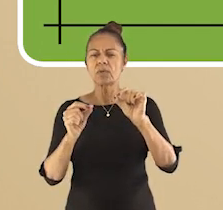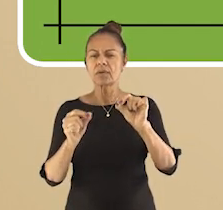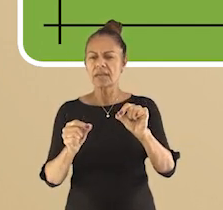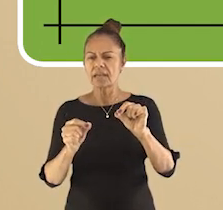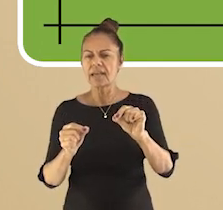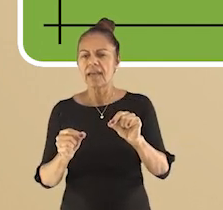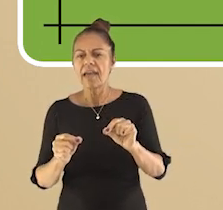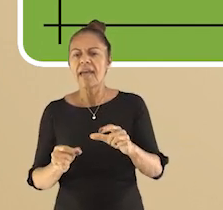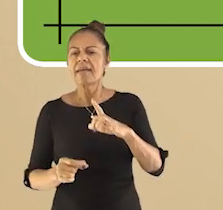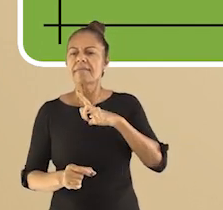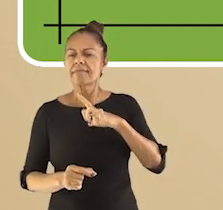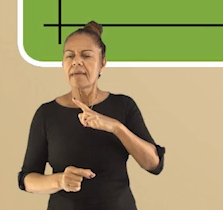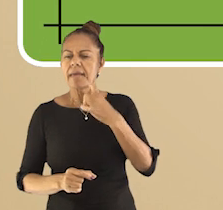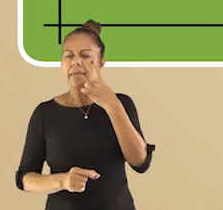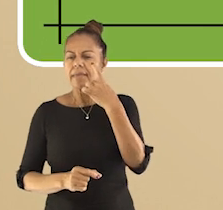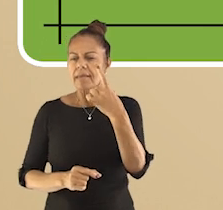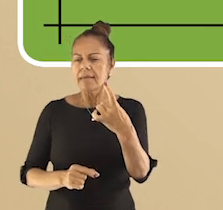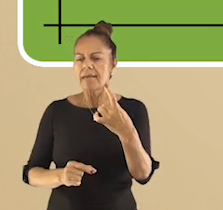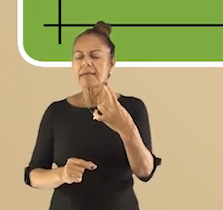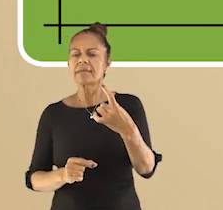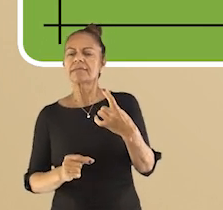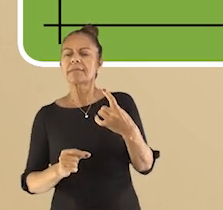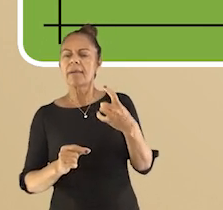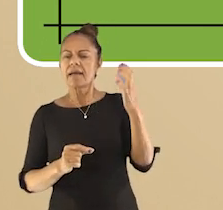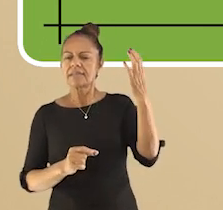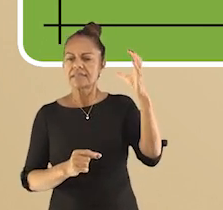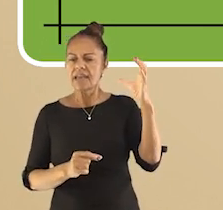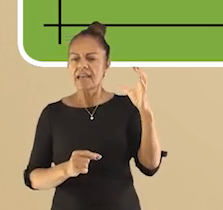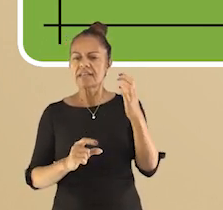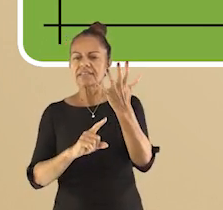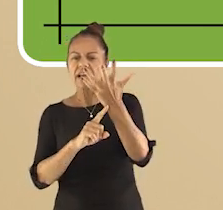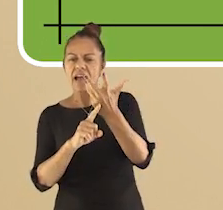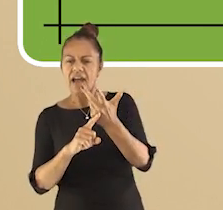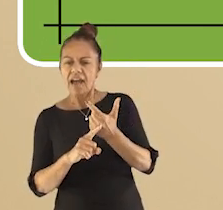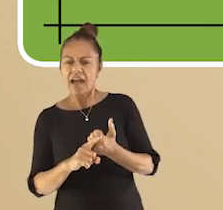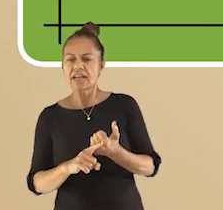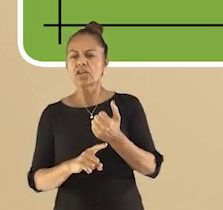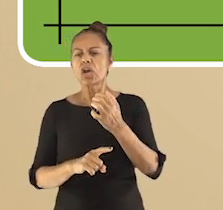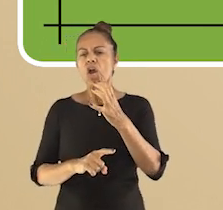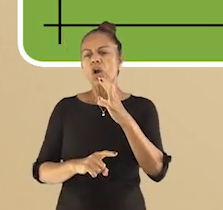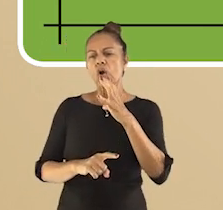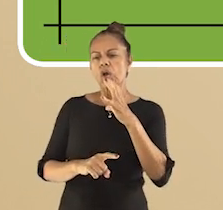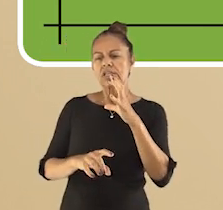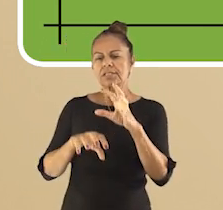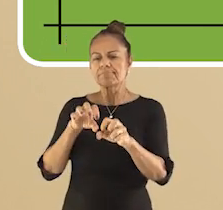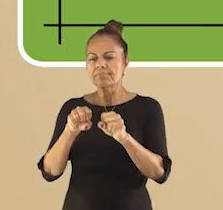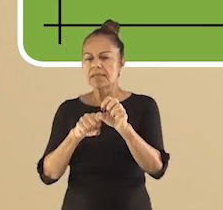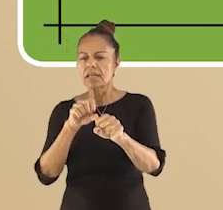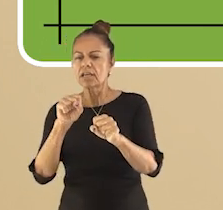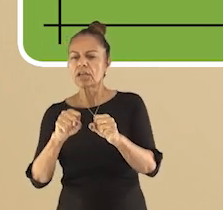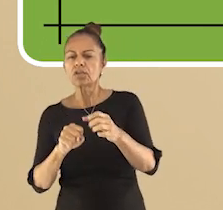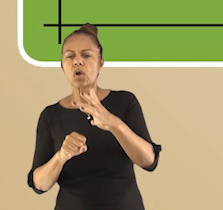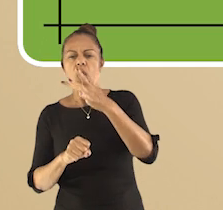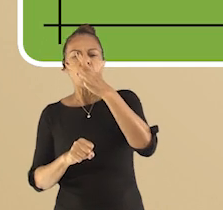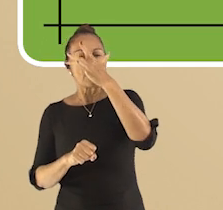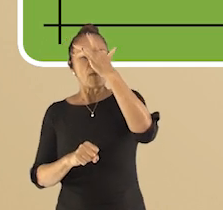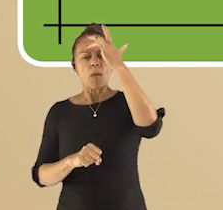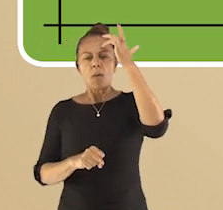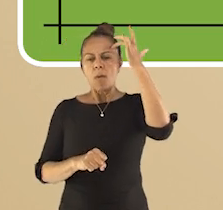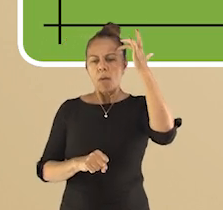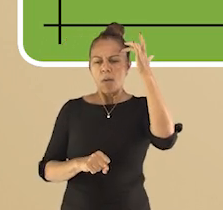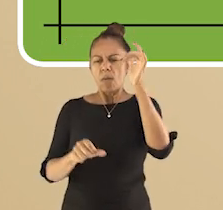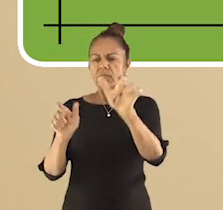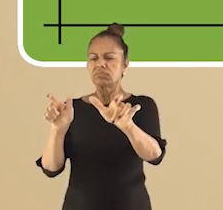ciências e pelas artes como forma de conhecimento, interpretação e expressão dos homens sobre si mesmo